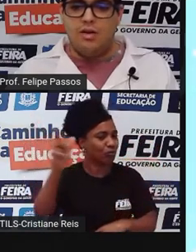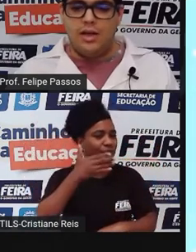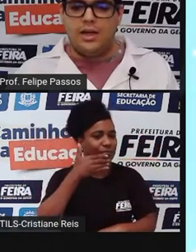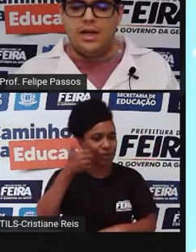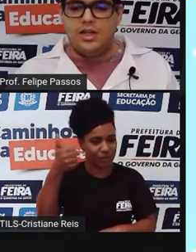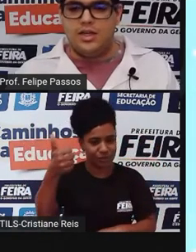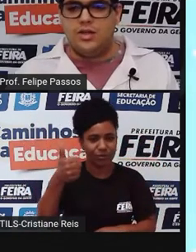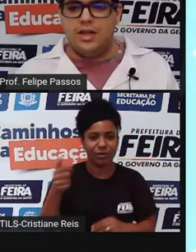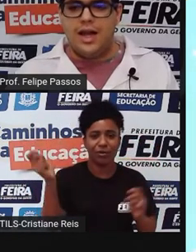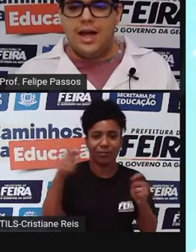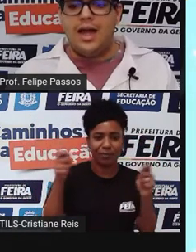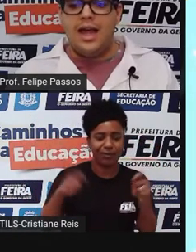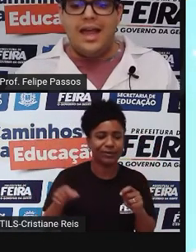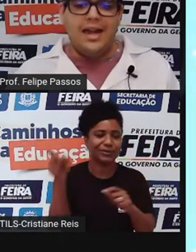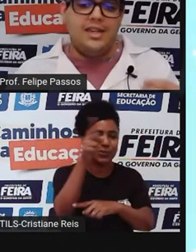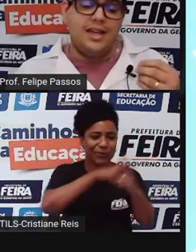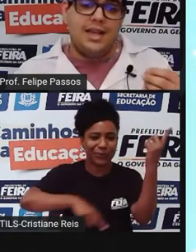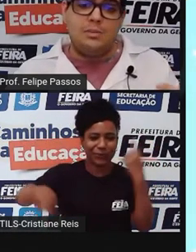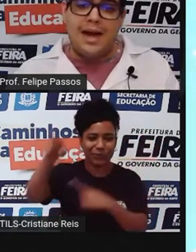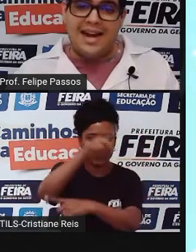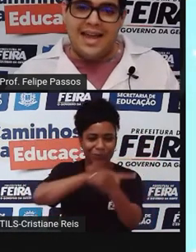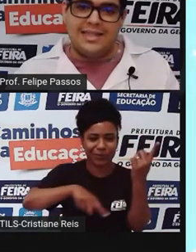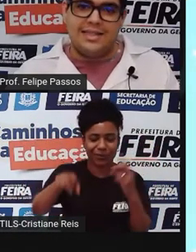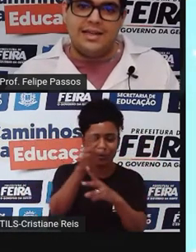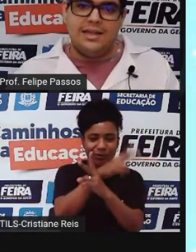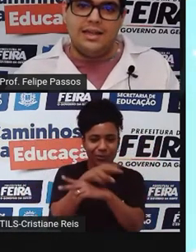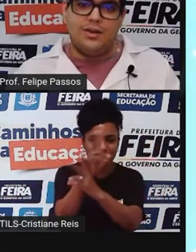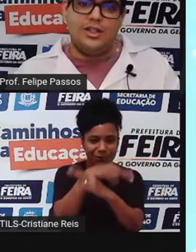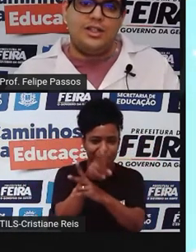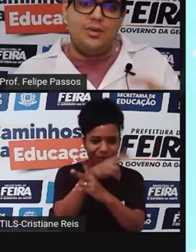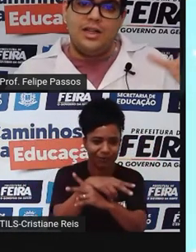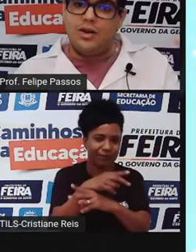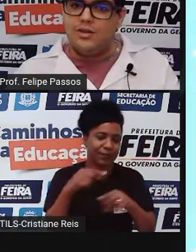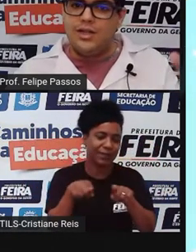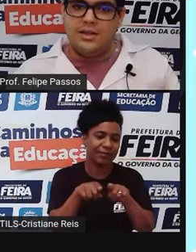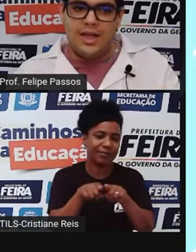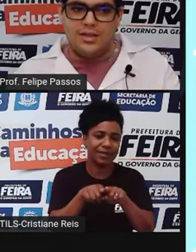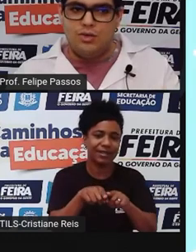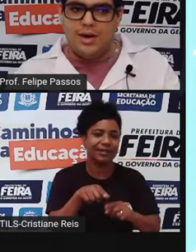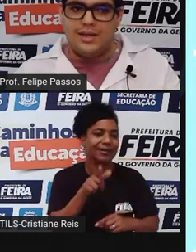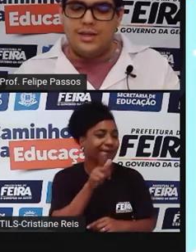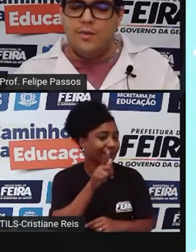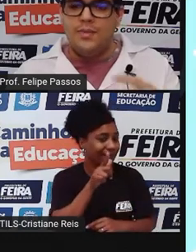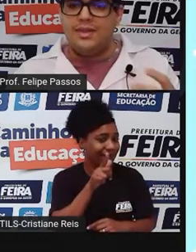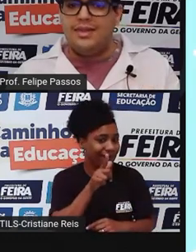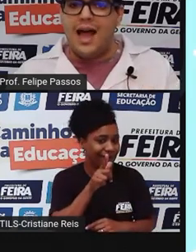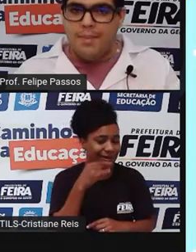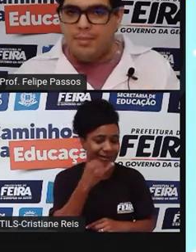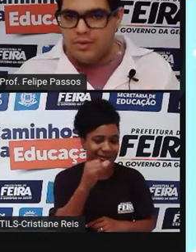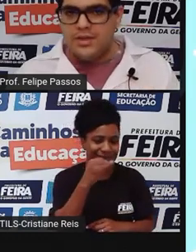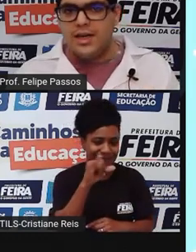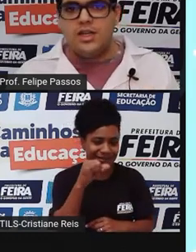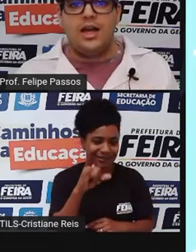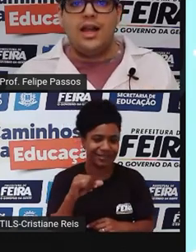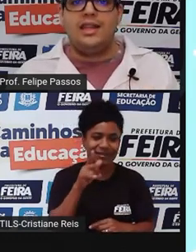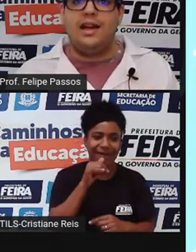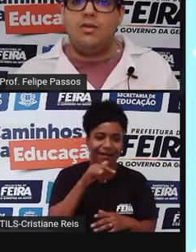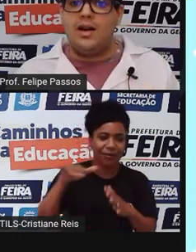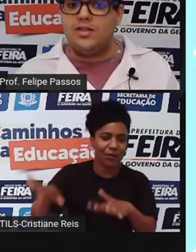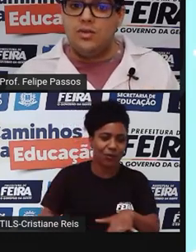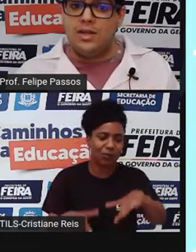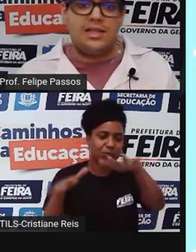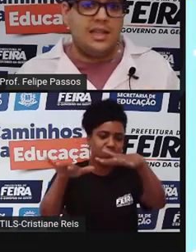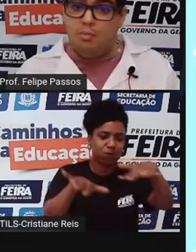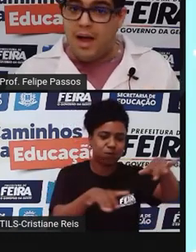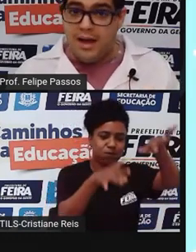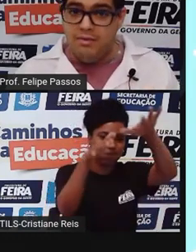energia eólica, a energia solar, energia das marés. Então, a gente tem um litoral gigantesco no Brasil, dá para produzir energia elétrica com